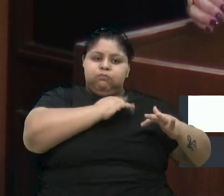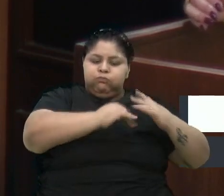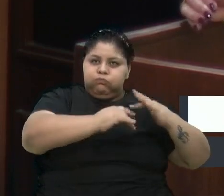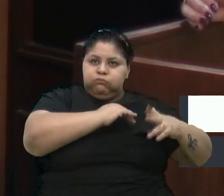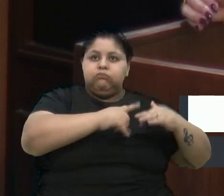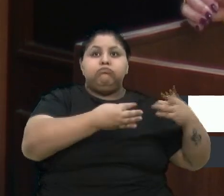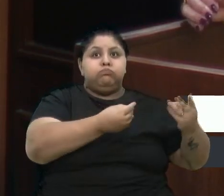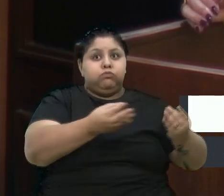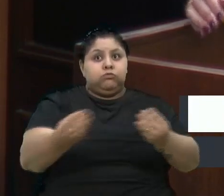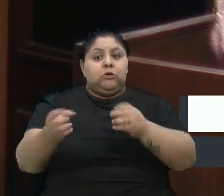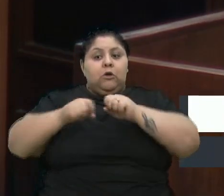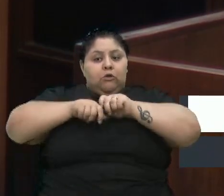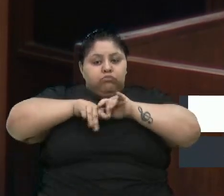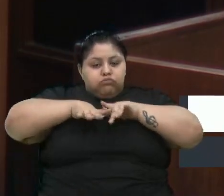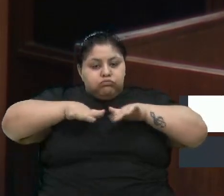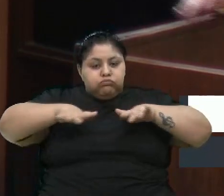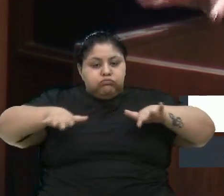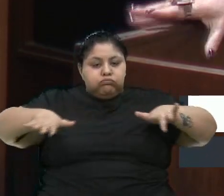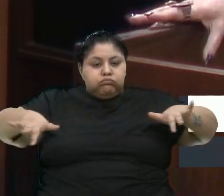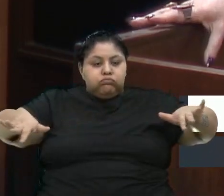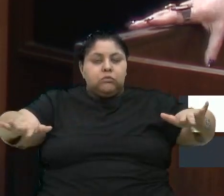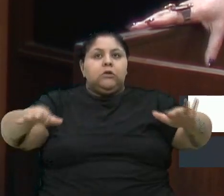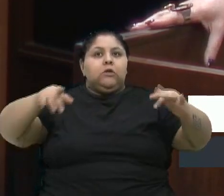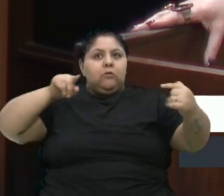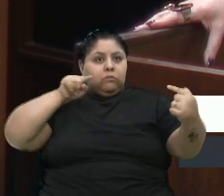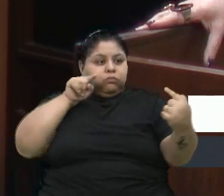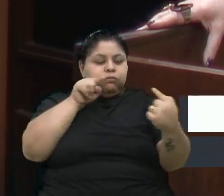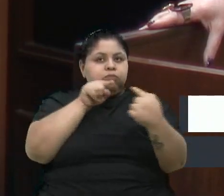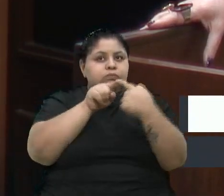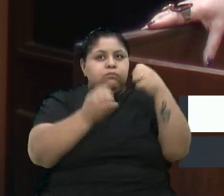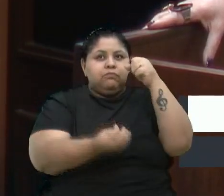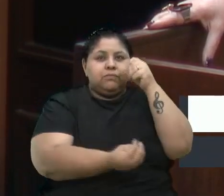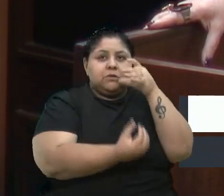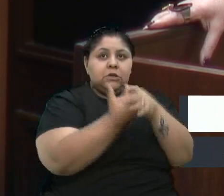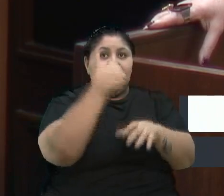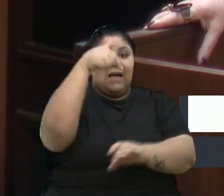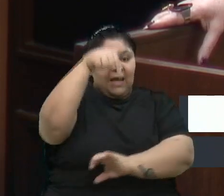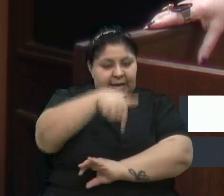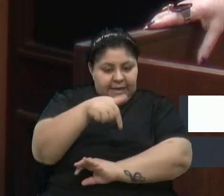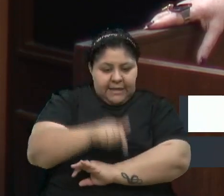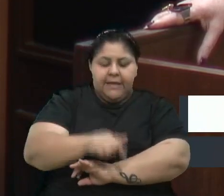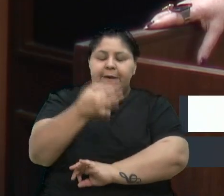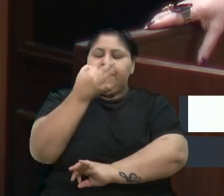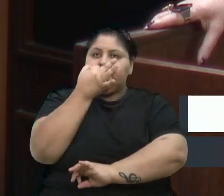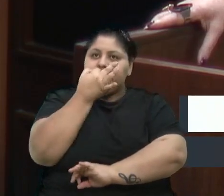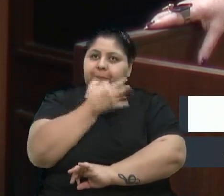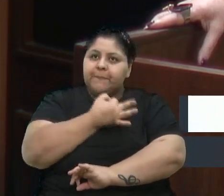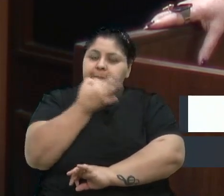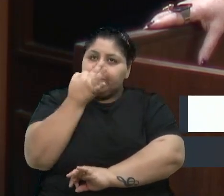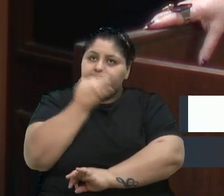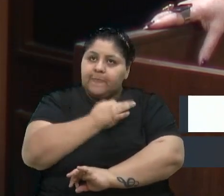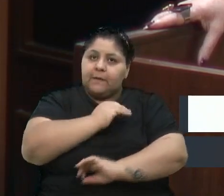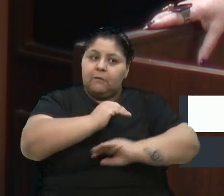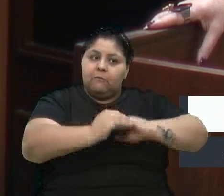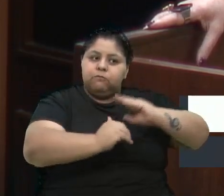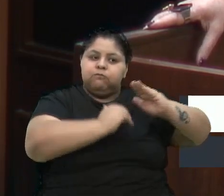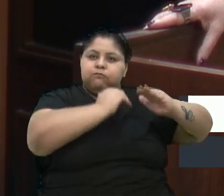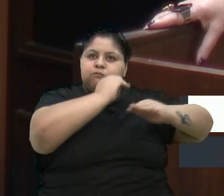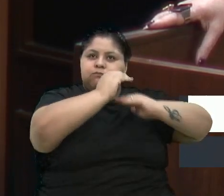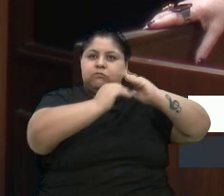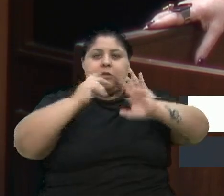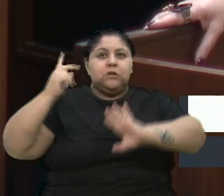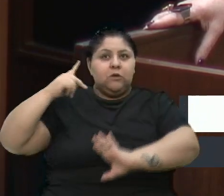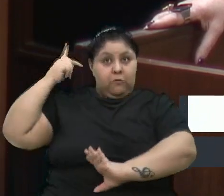bastante amplo. O objetivo é criar em Caxias do Sul reestruturar uma